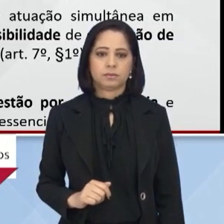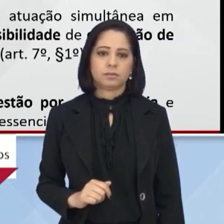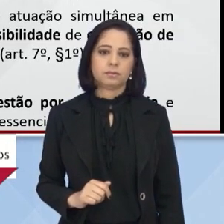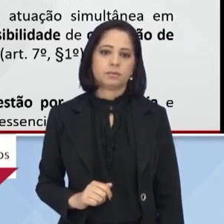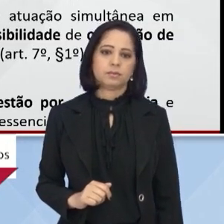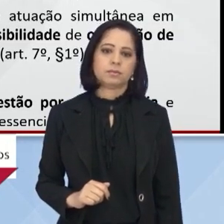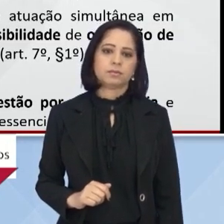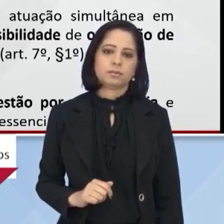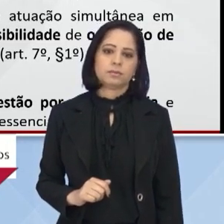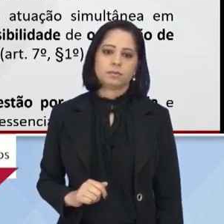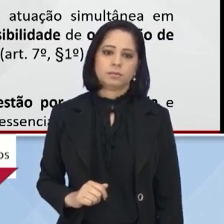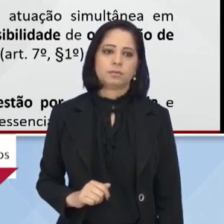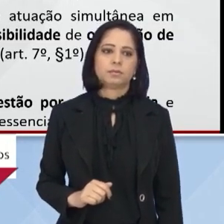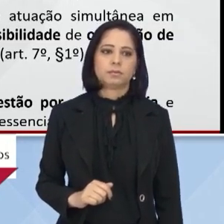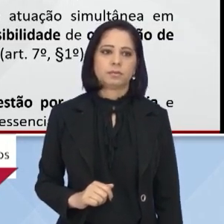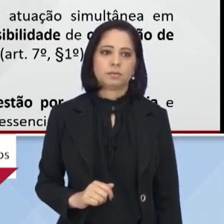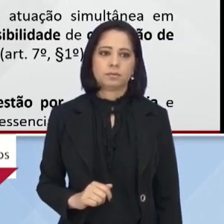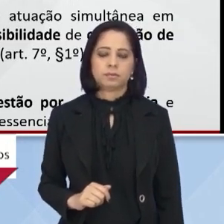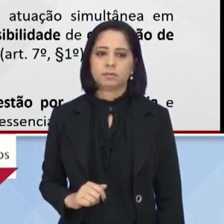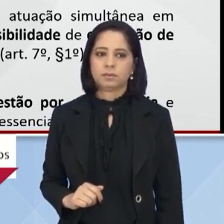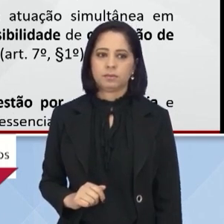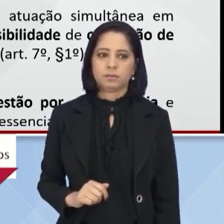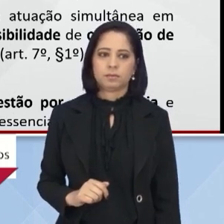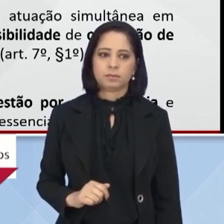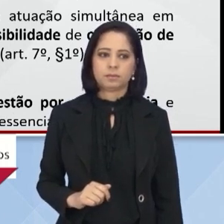prevê muito bem